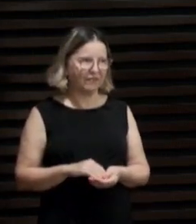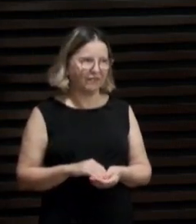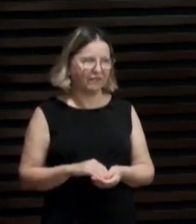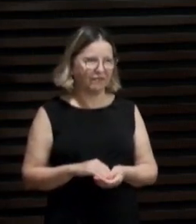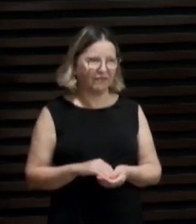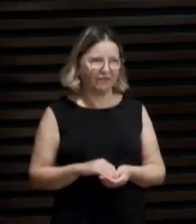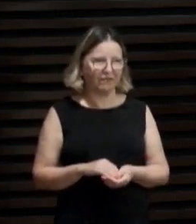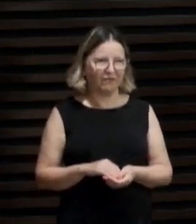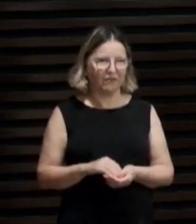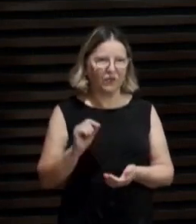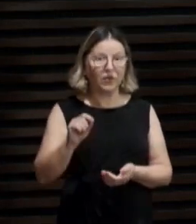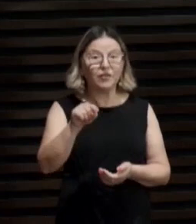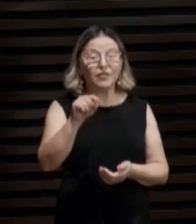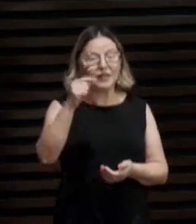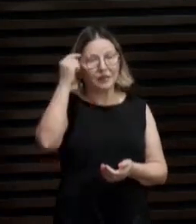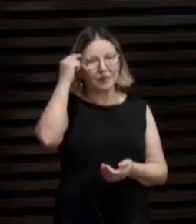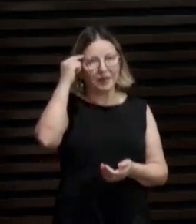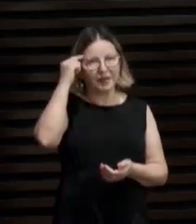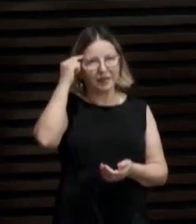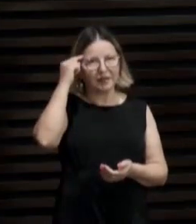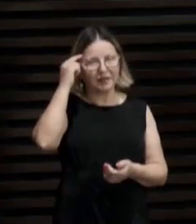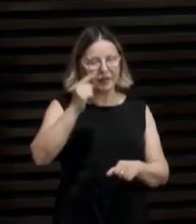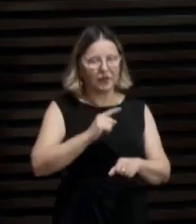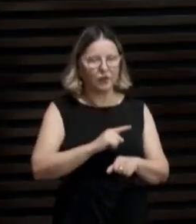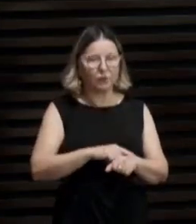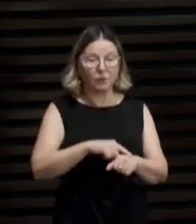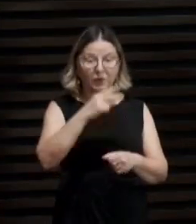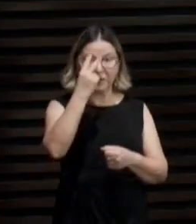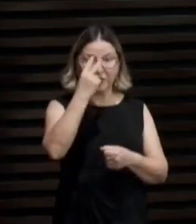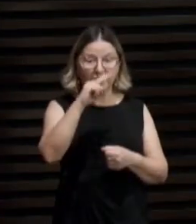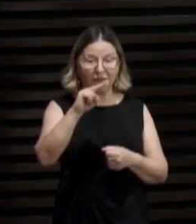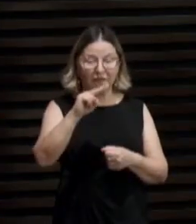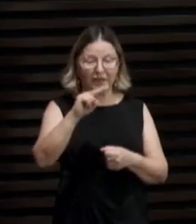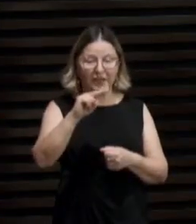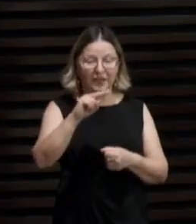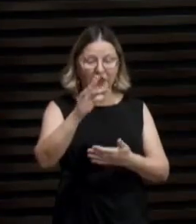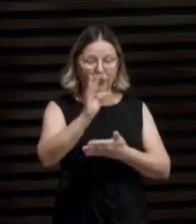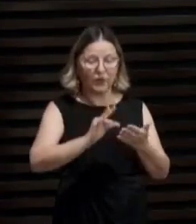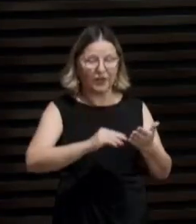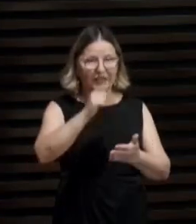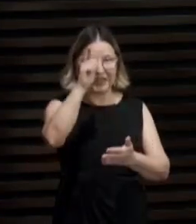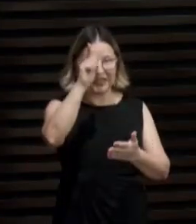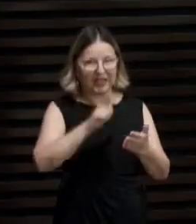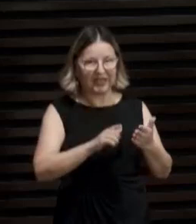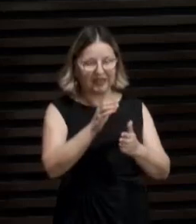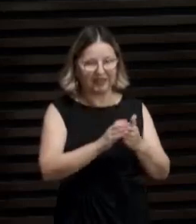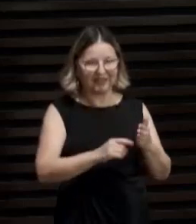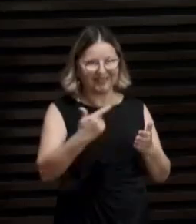O que você pensa quando você ouve o texto e confessa o texto de Gálatas 2, 19 e 20?